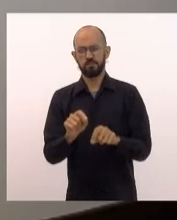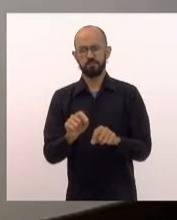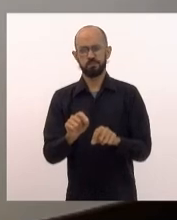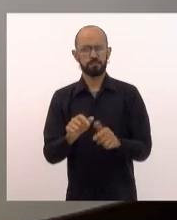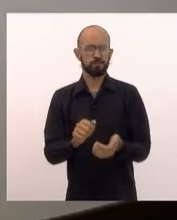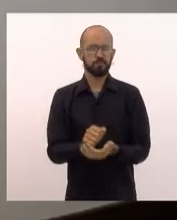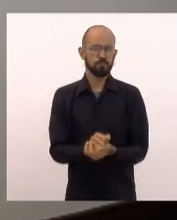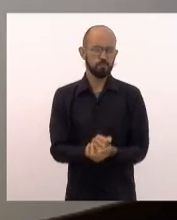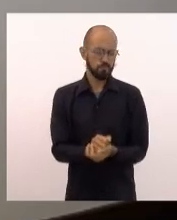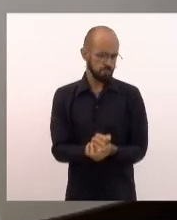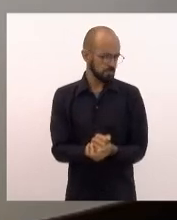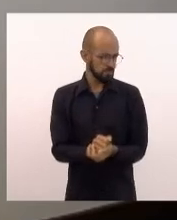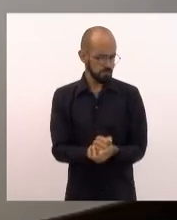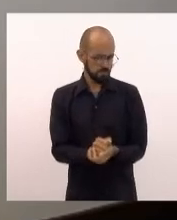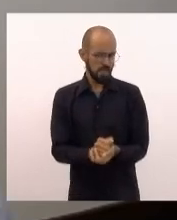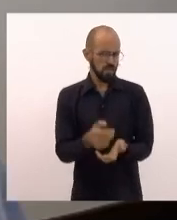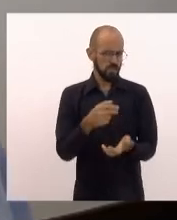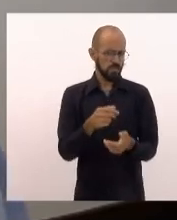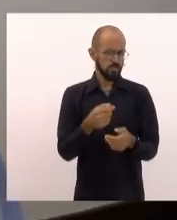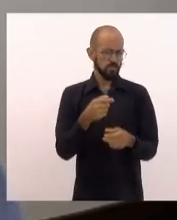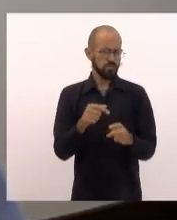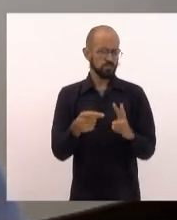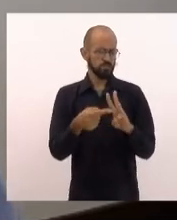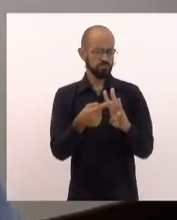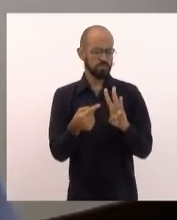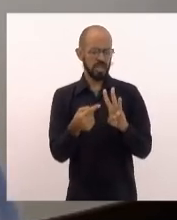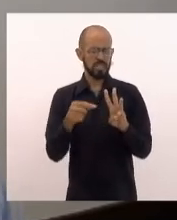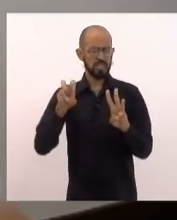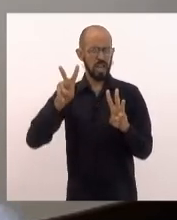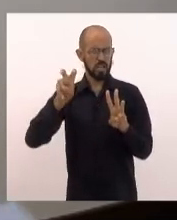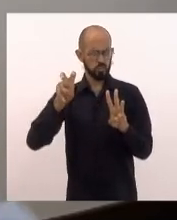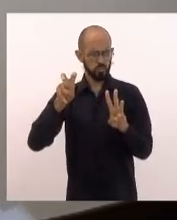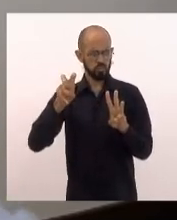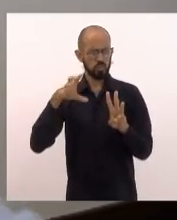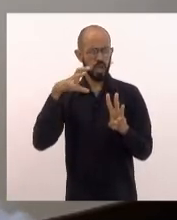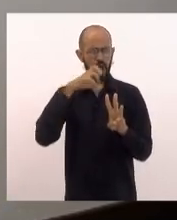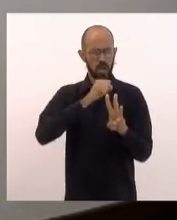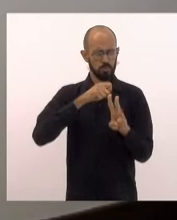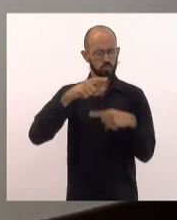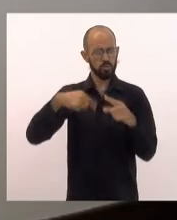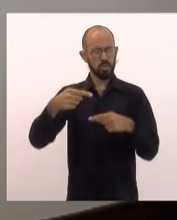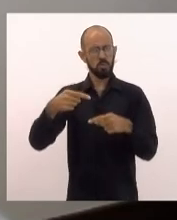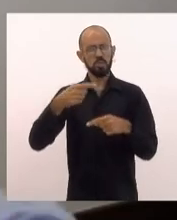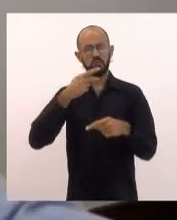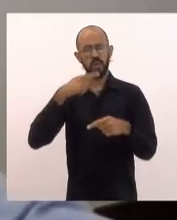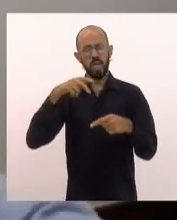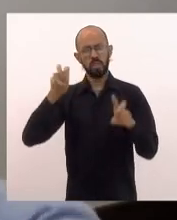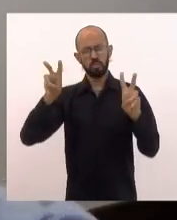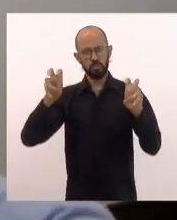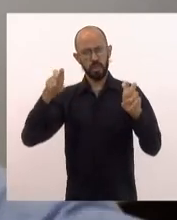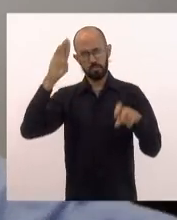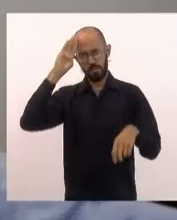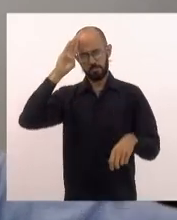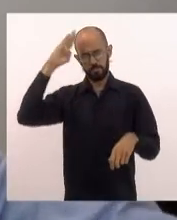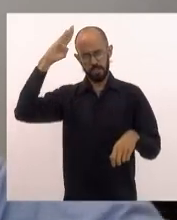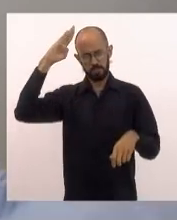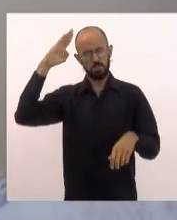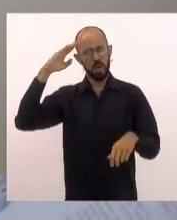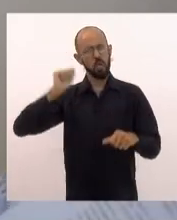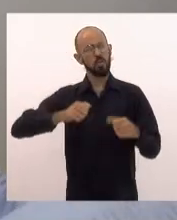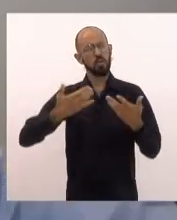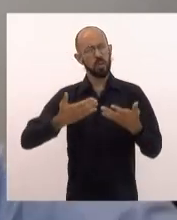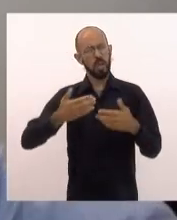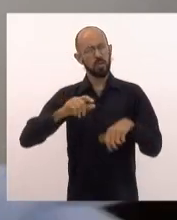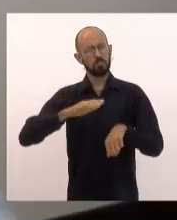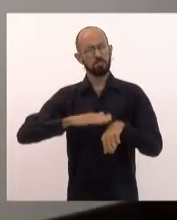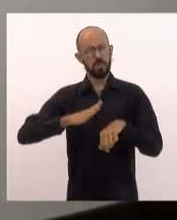fazer duas ou três notas muito rápidas e, em seguida, abordar o tema que quero desenvolver com um pouquinho mais de